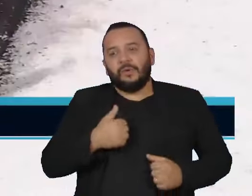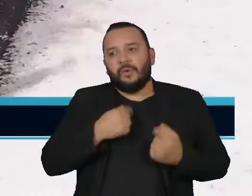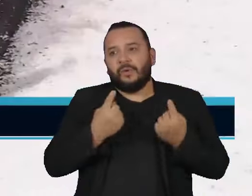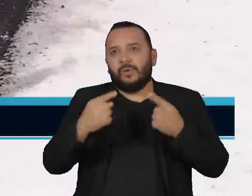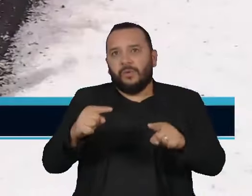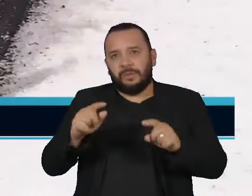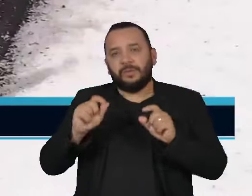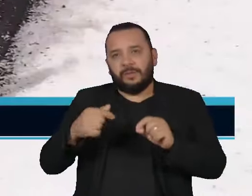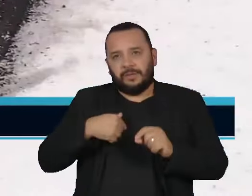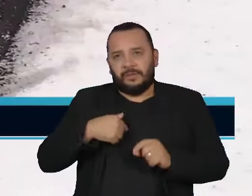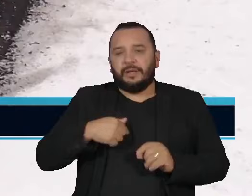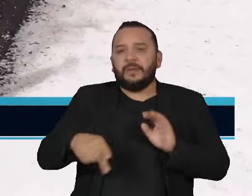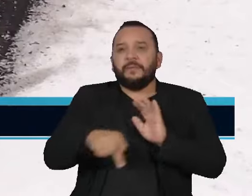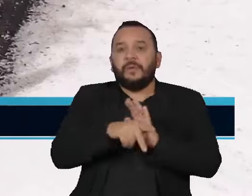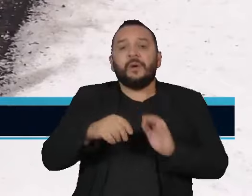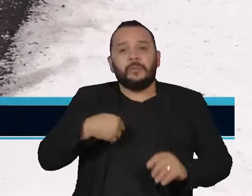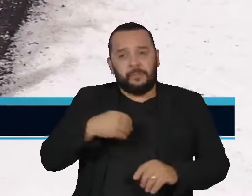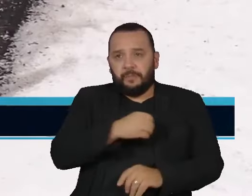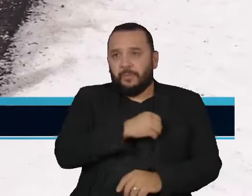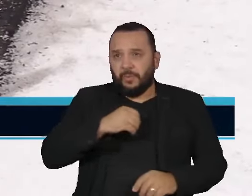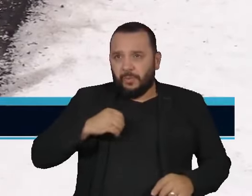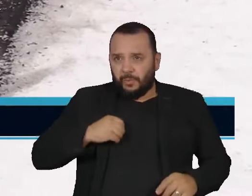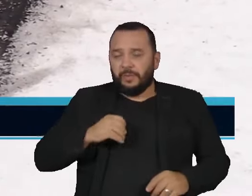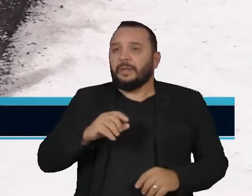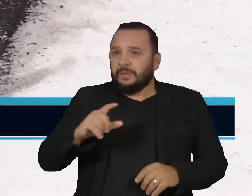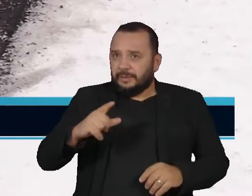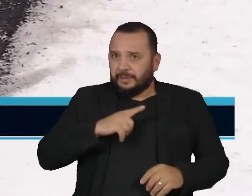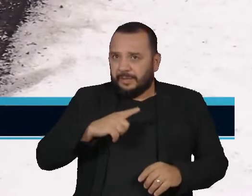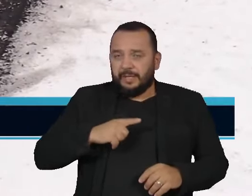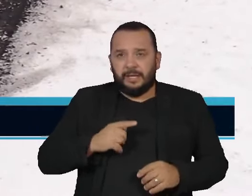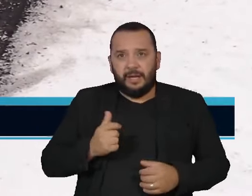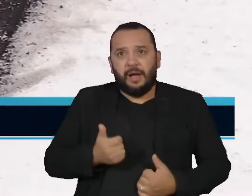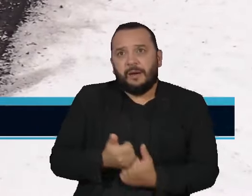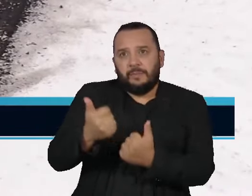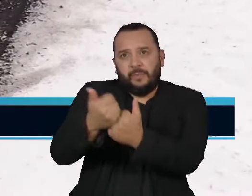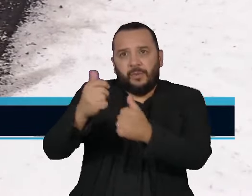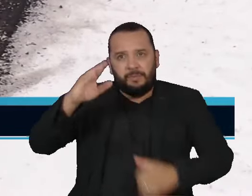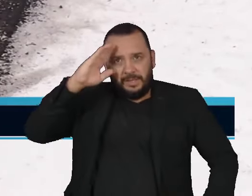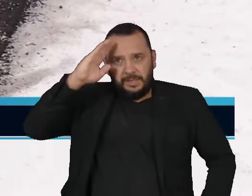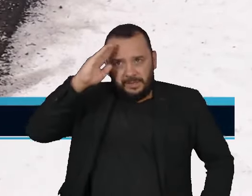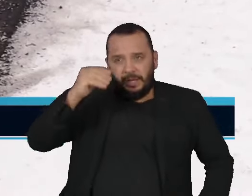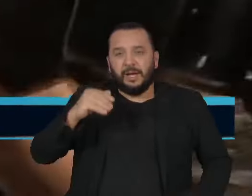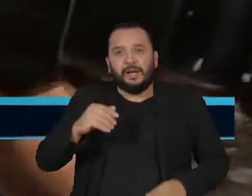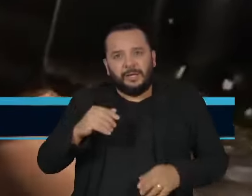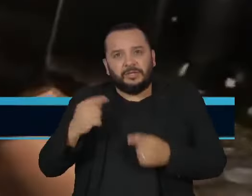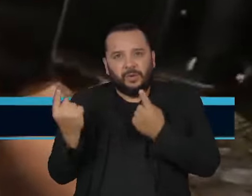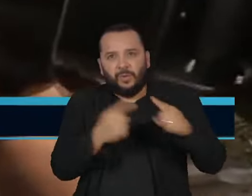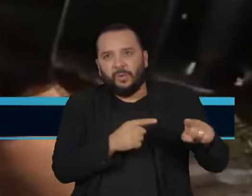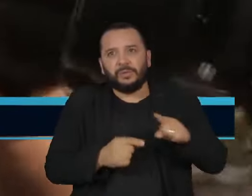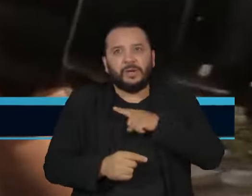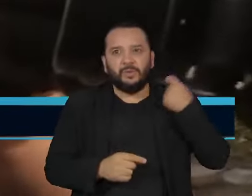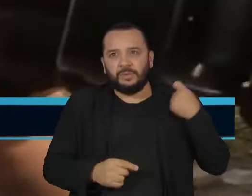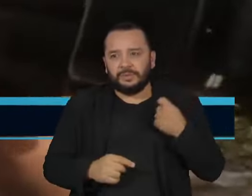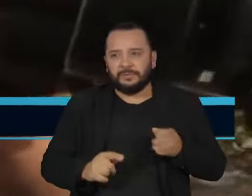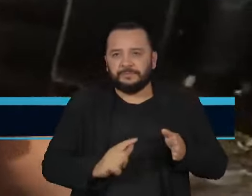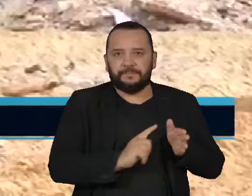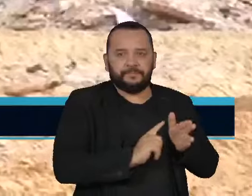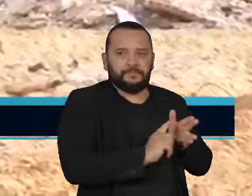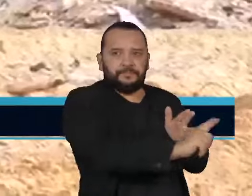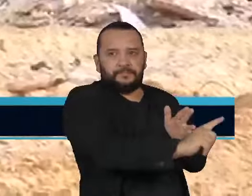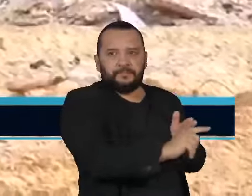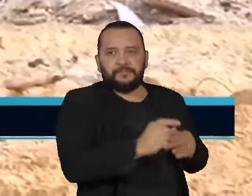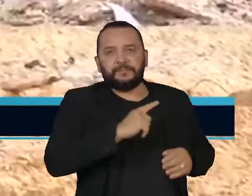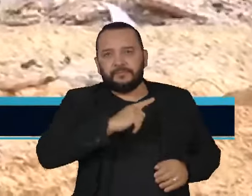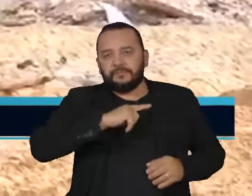a Polônia, que tem reforçado seu arsenal militar em resposta às ameaças russas. No Oriente Médio, tanto